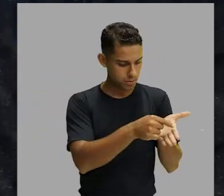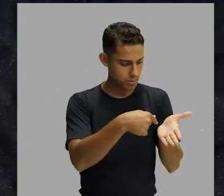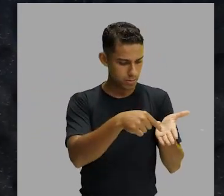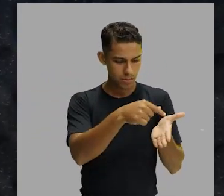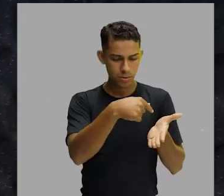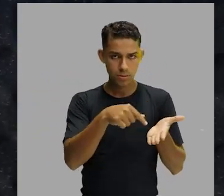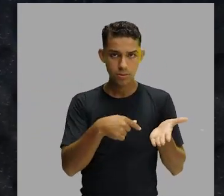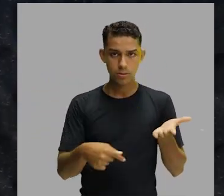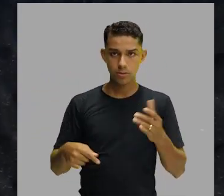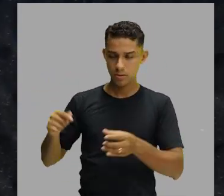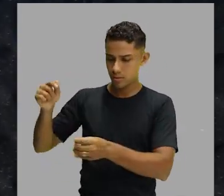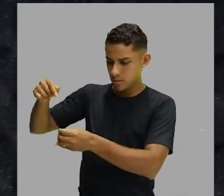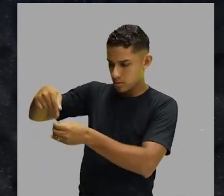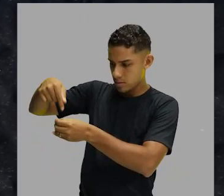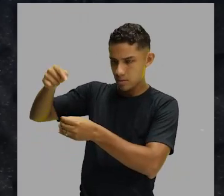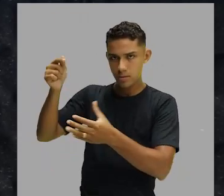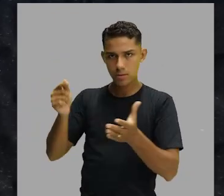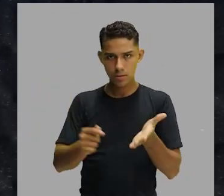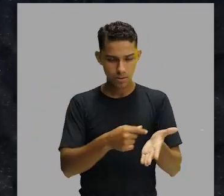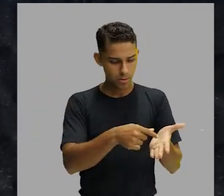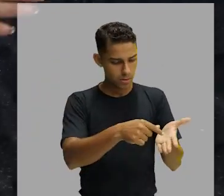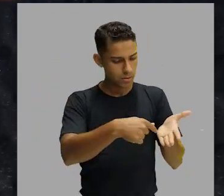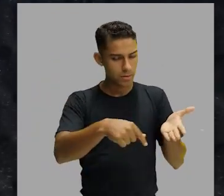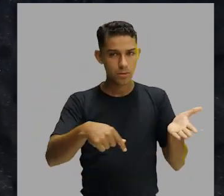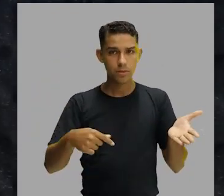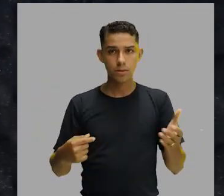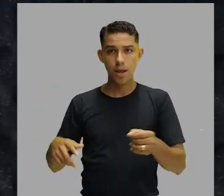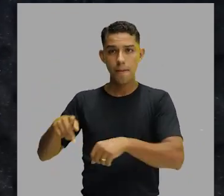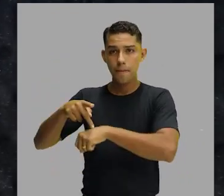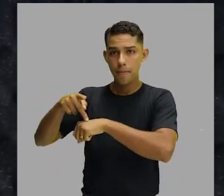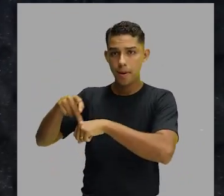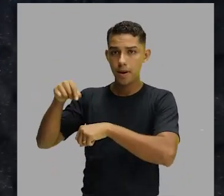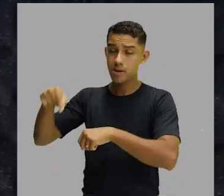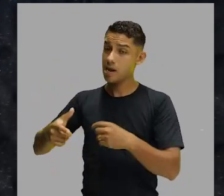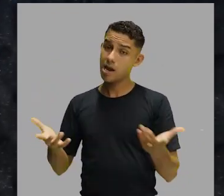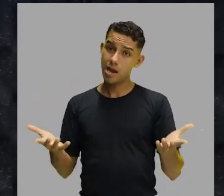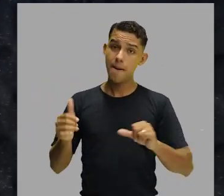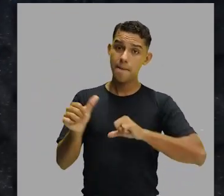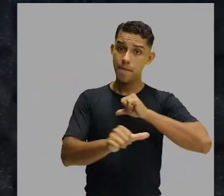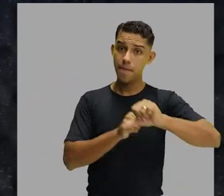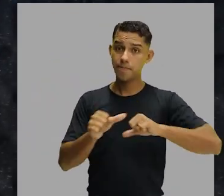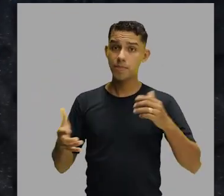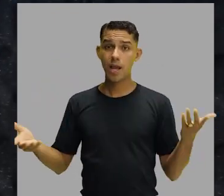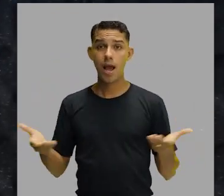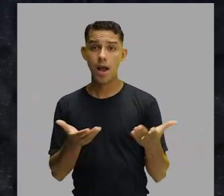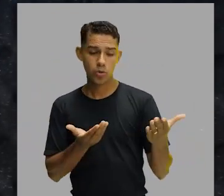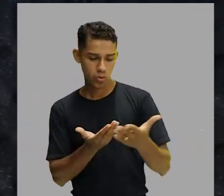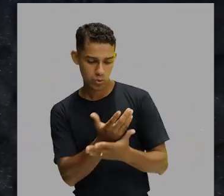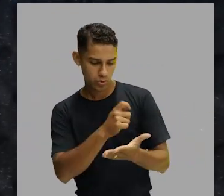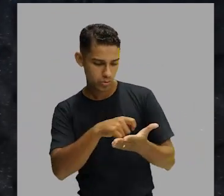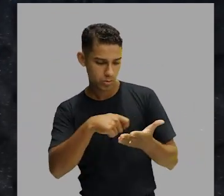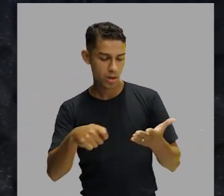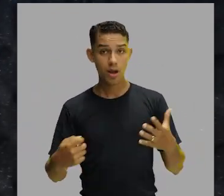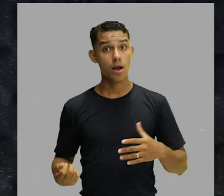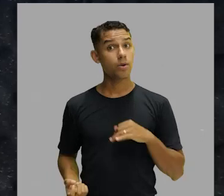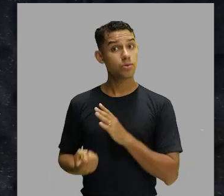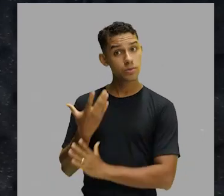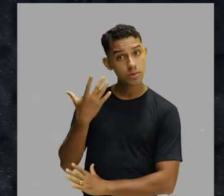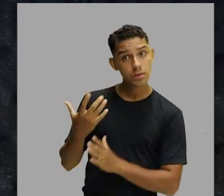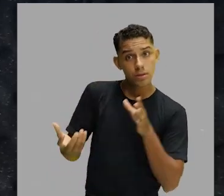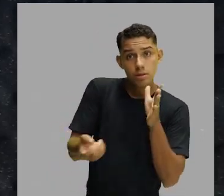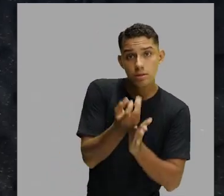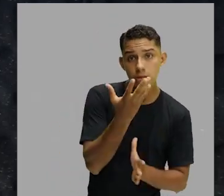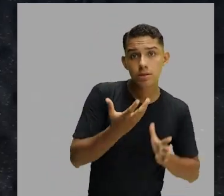uma forma de reproduzir esses pensamentos. Gente, eu estou falando de uma época de descobertas, uma época de